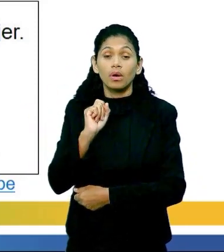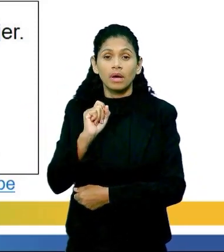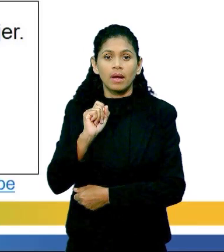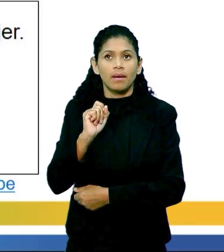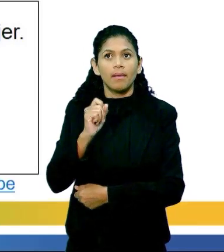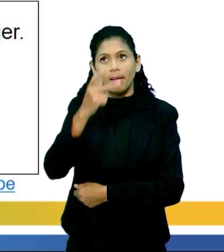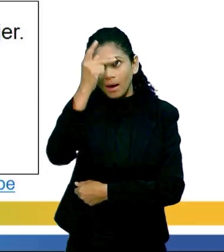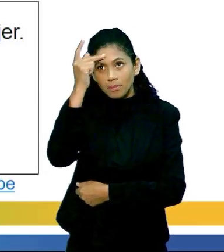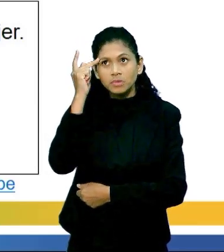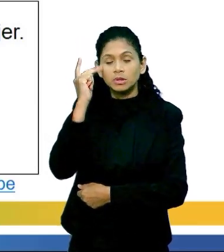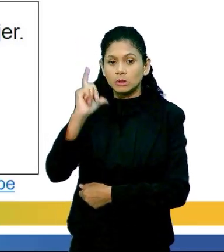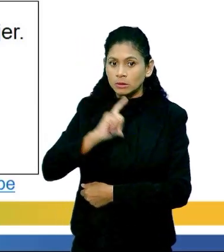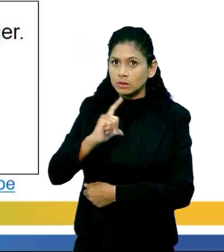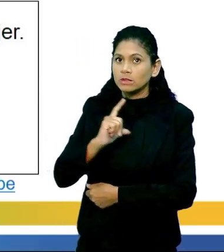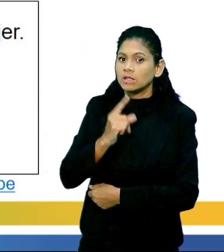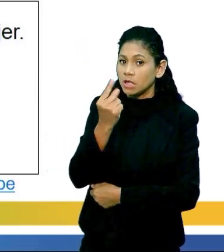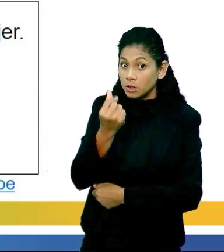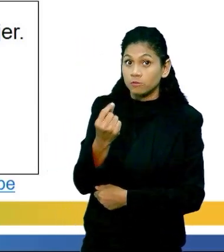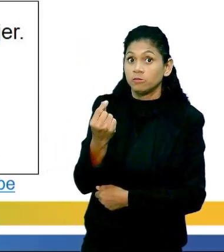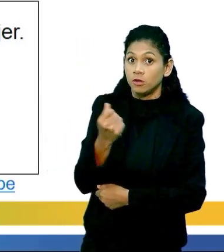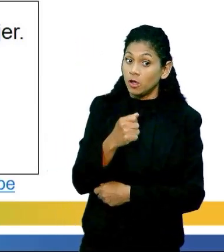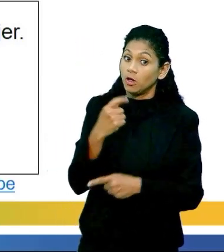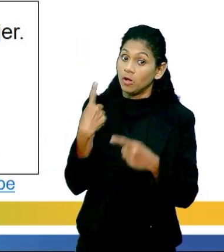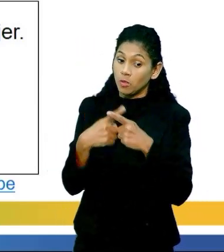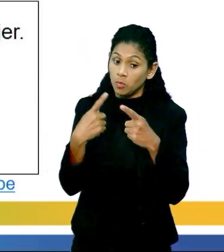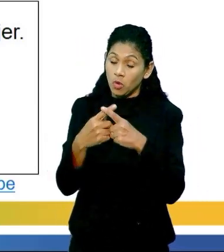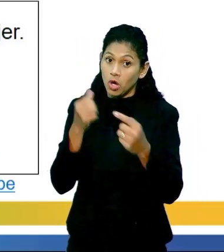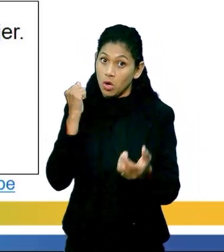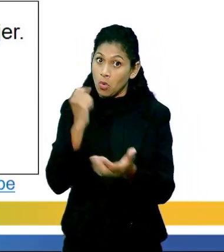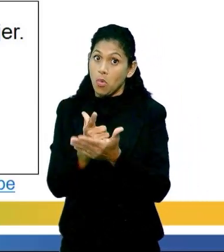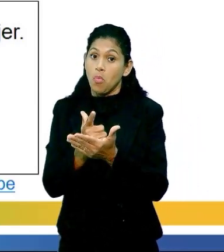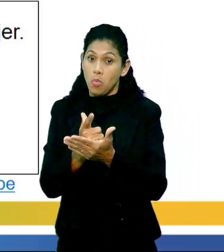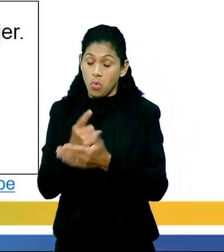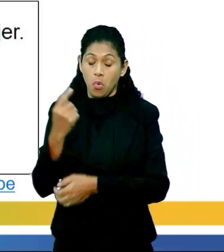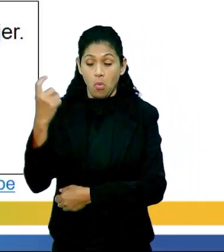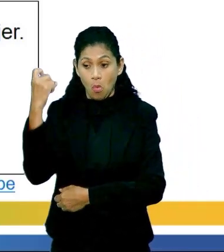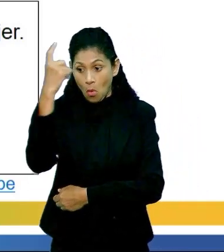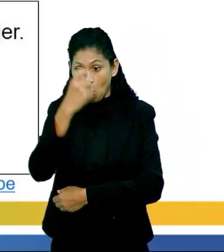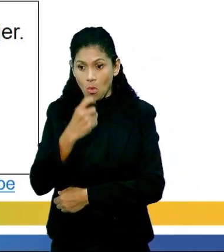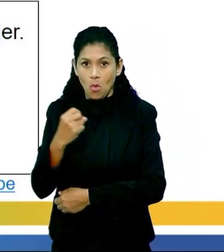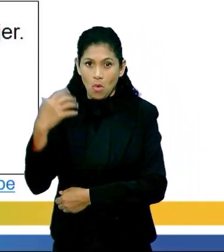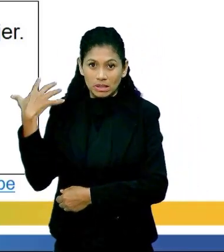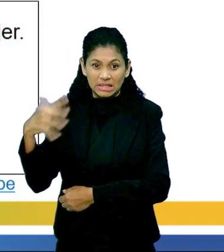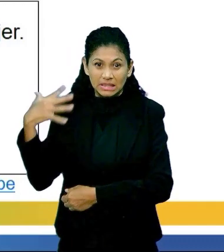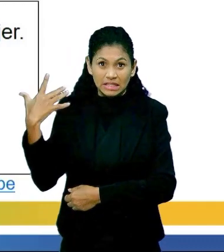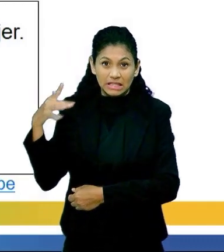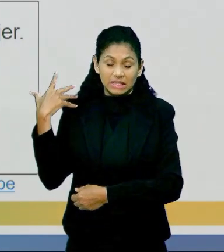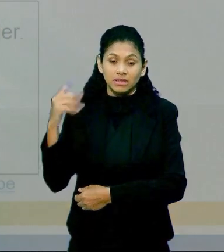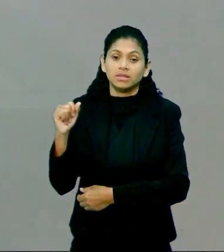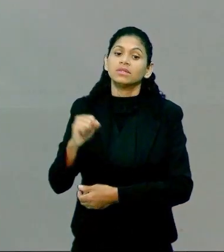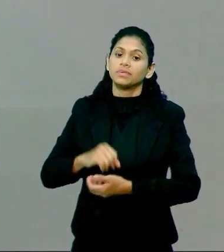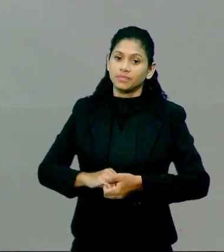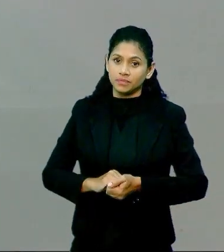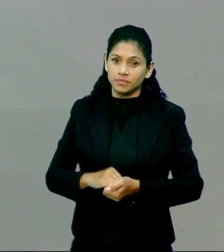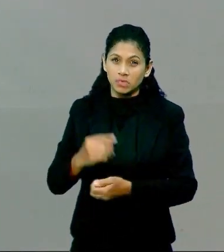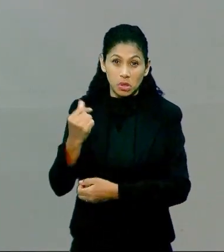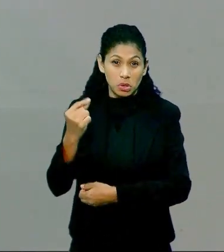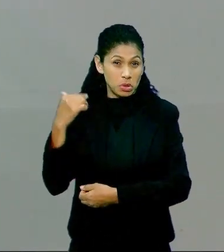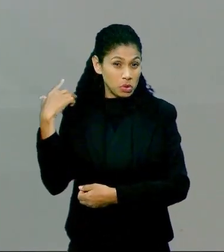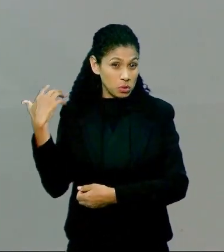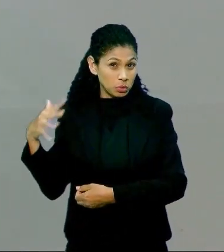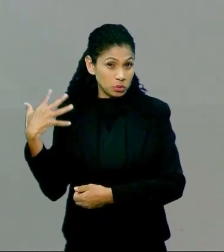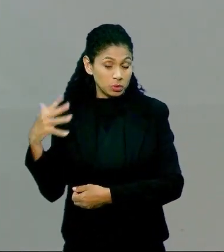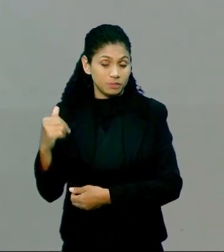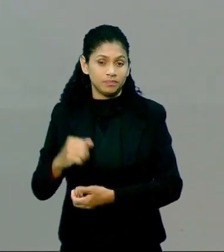Pegadas, né? Orelhas, ou seja, passos de pés pequenos, ou seja, marcas no chão de pé pequeno.